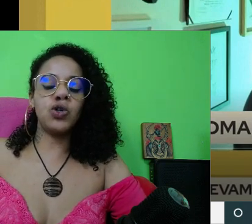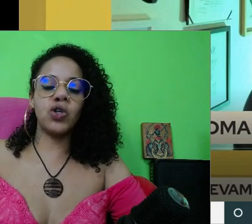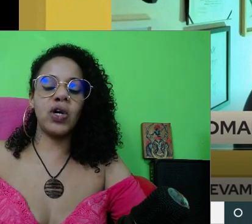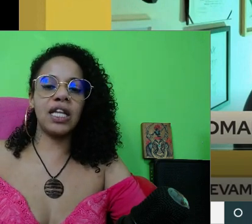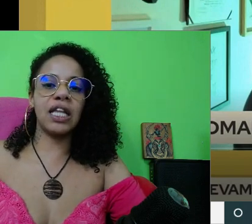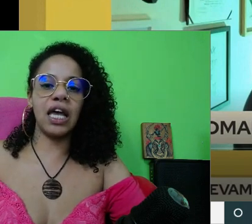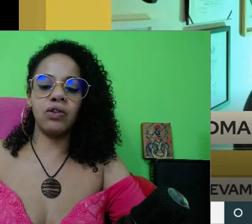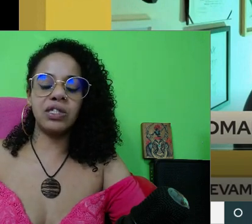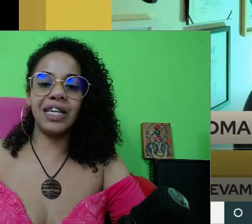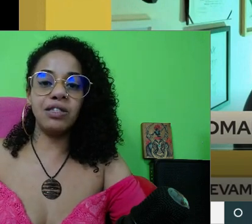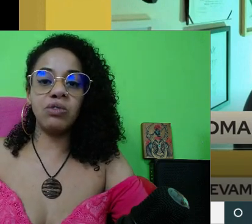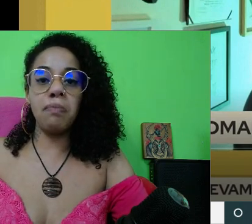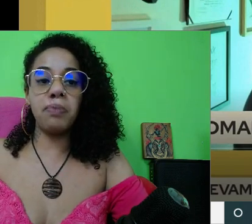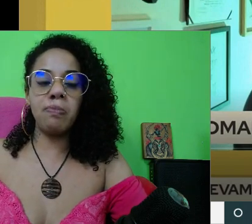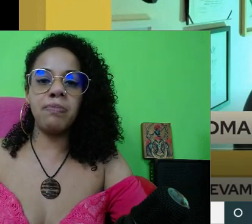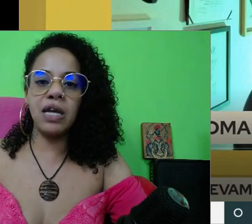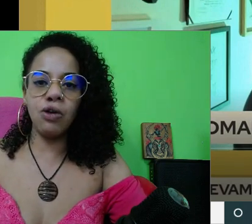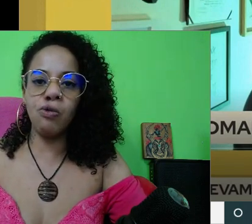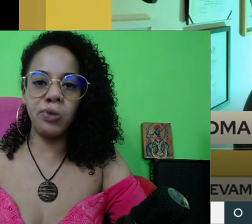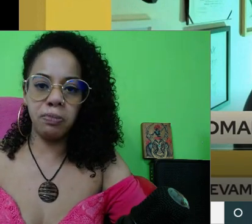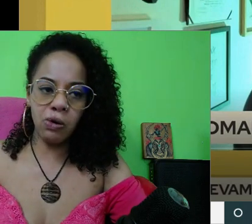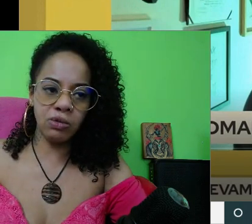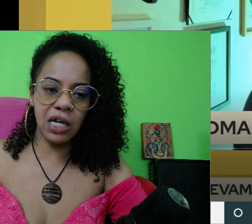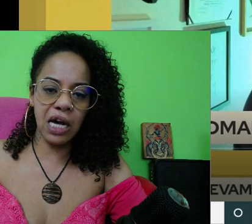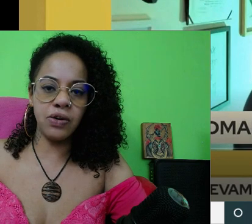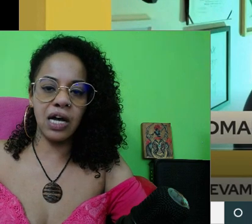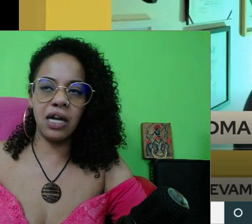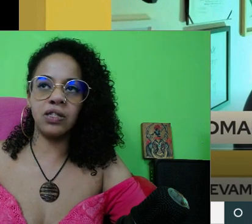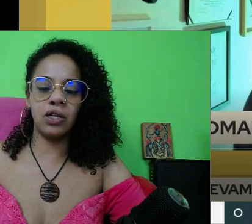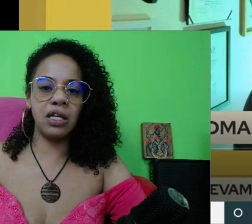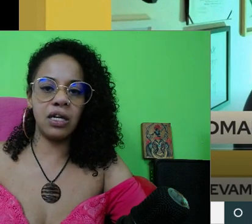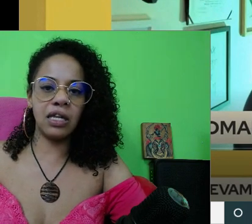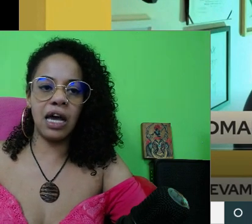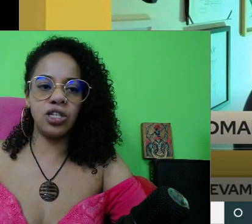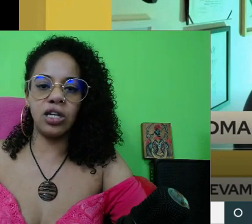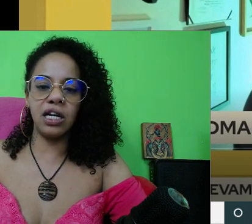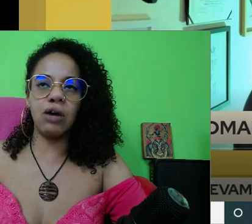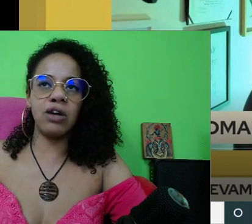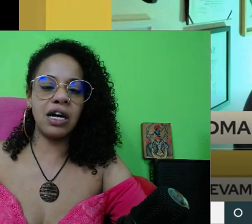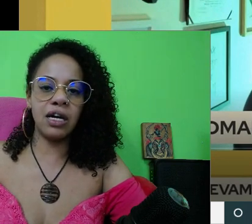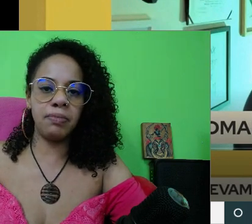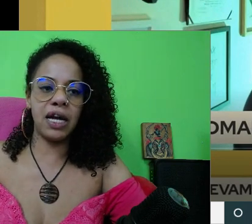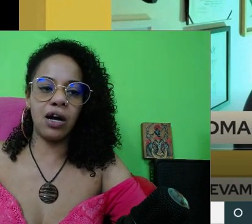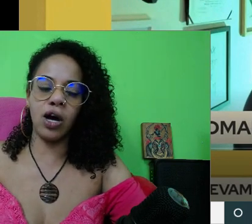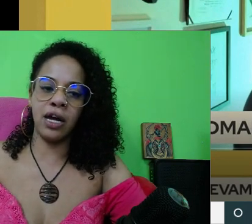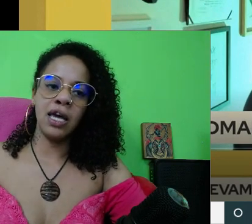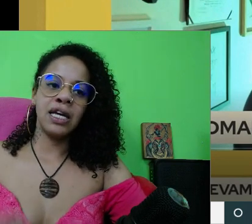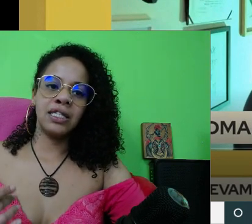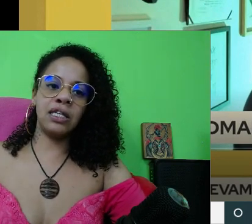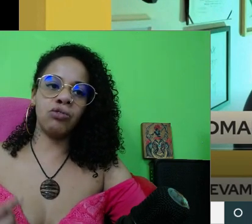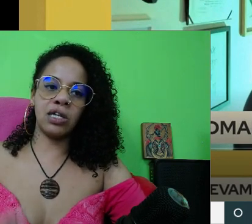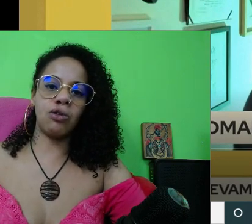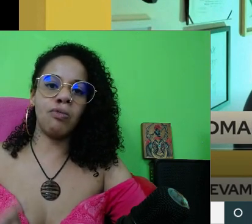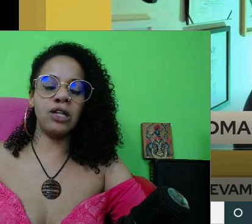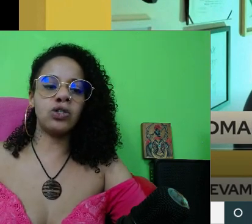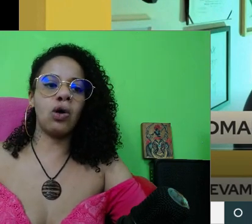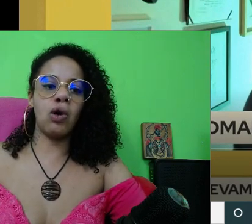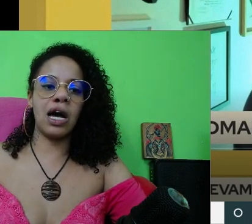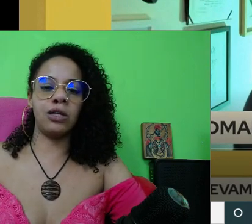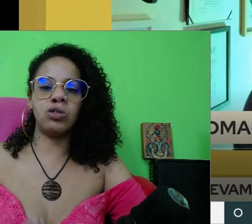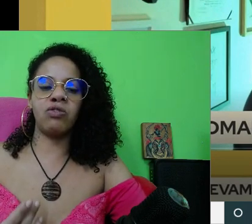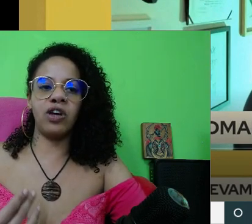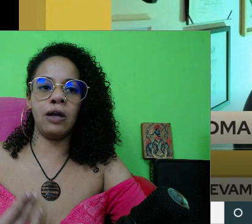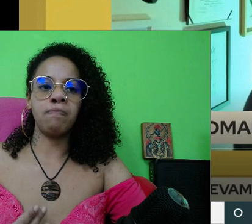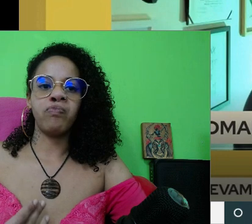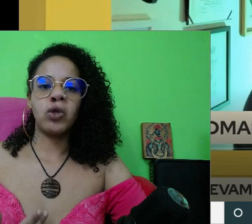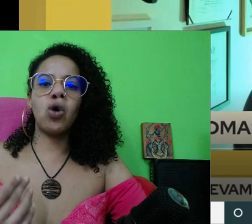inverso eu não tô entendendo vocês não tem problema nenhum muito pelo contrário cara só tem internet legal e a câmera agora sim os argumentos